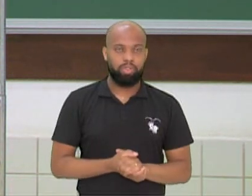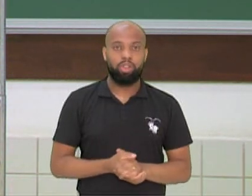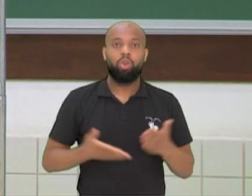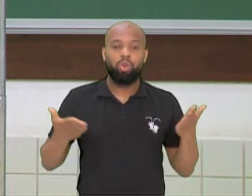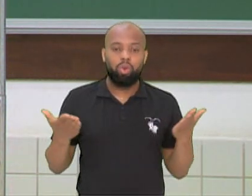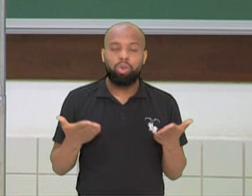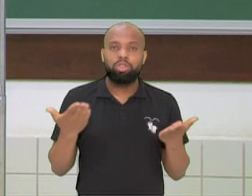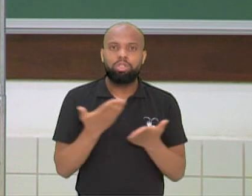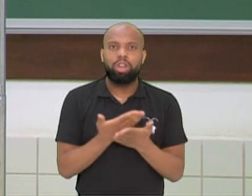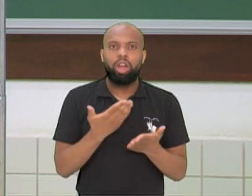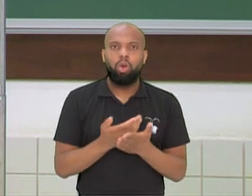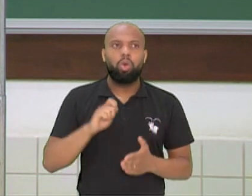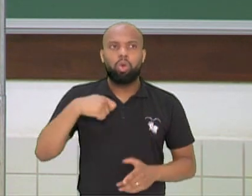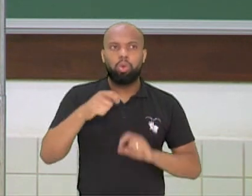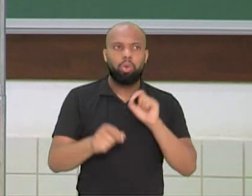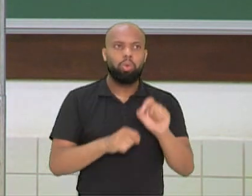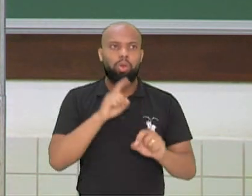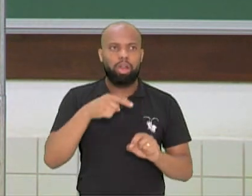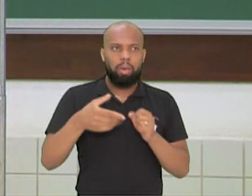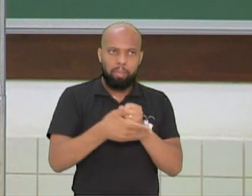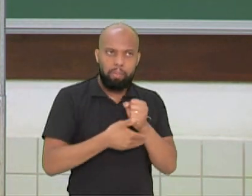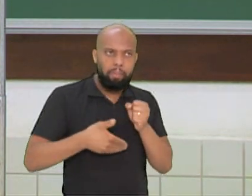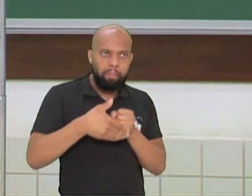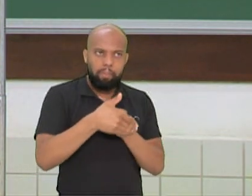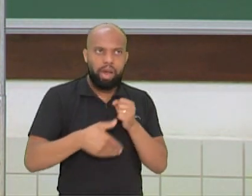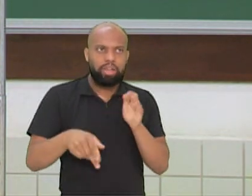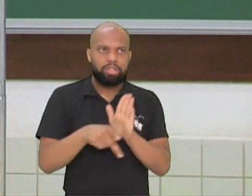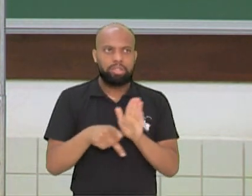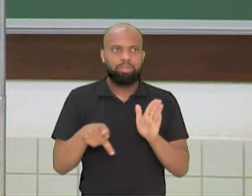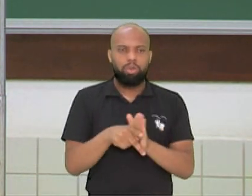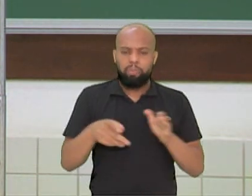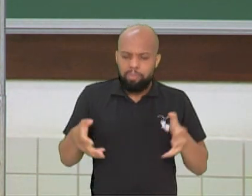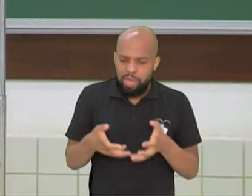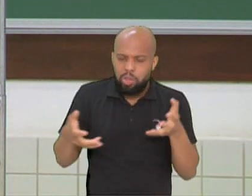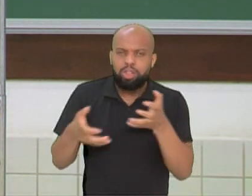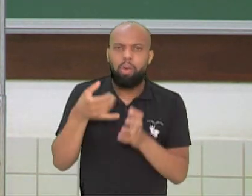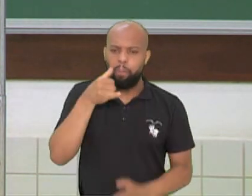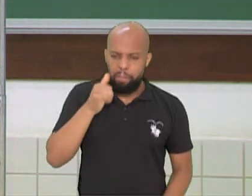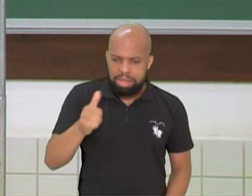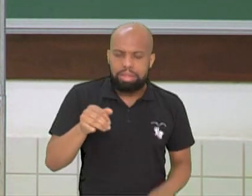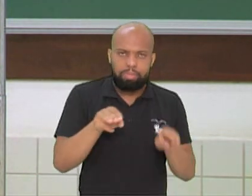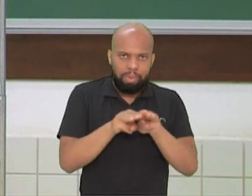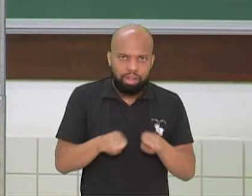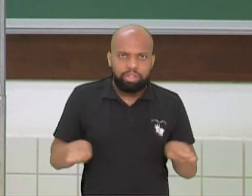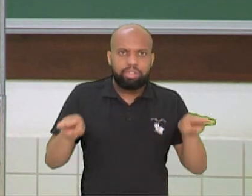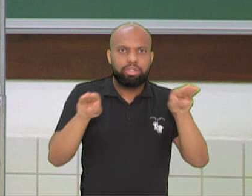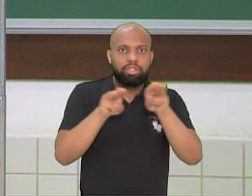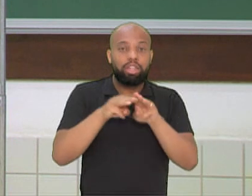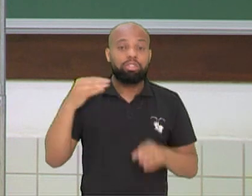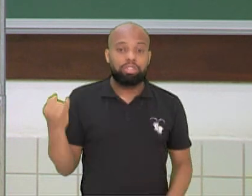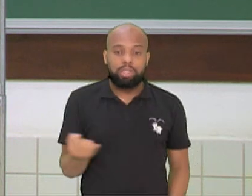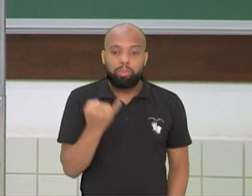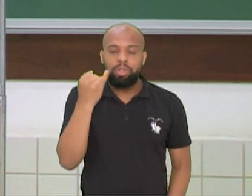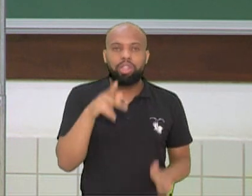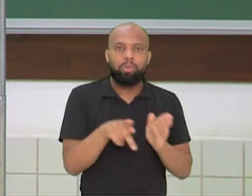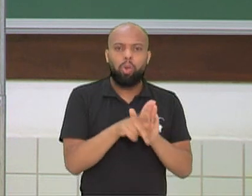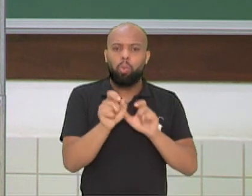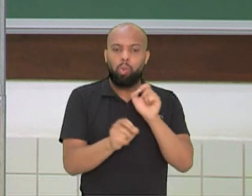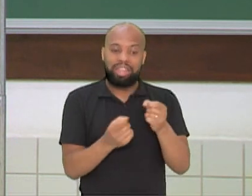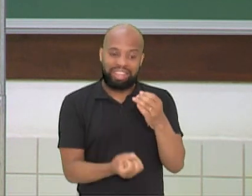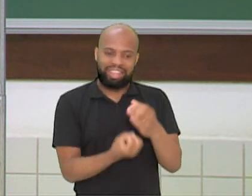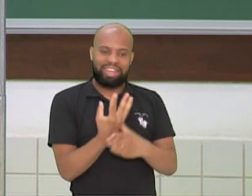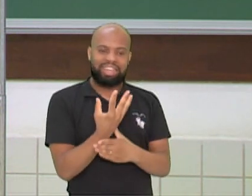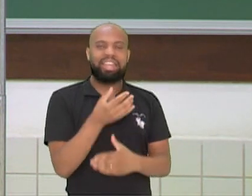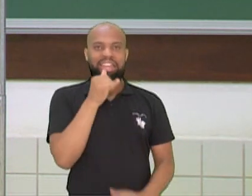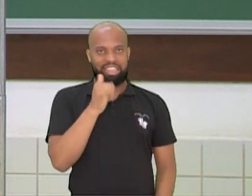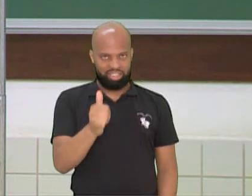Essa aula de hoje a gente vai falar sobre o princípio da indução eletromagnética. Muito importante para geradores elétricos.